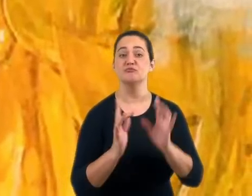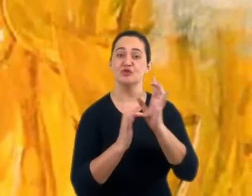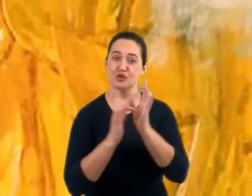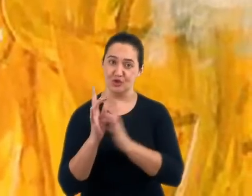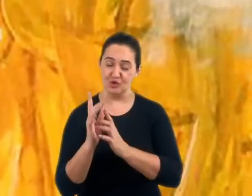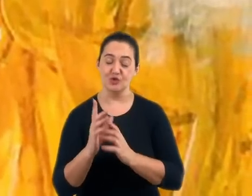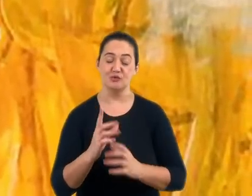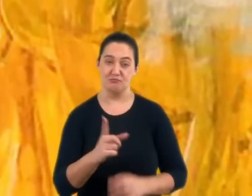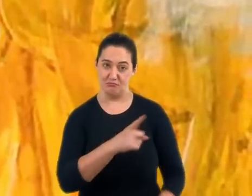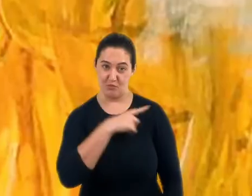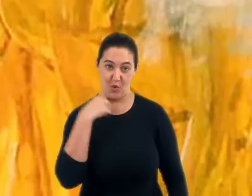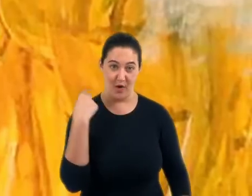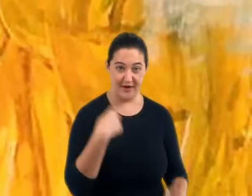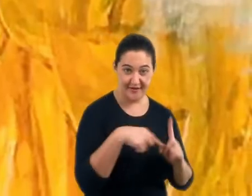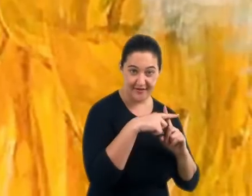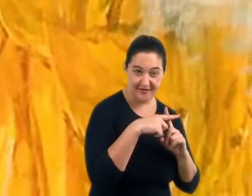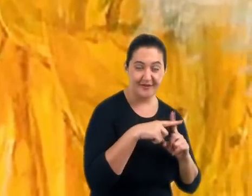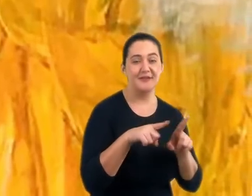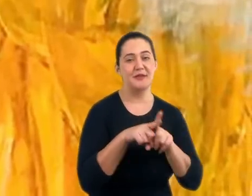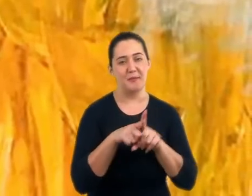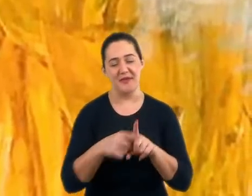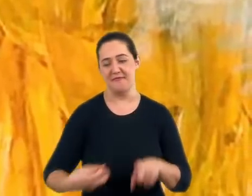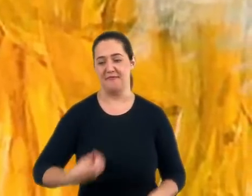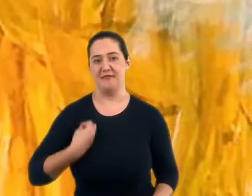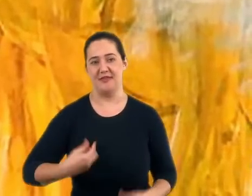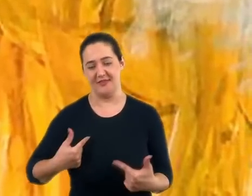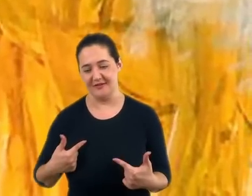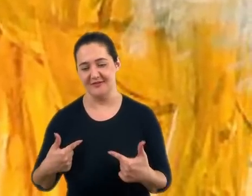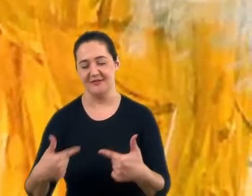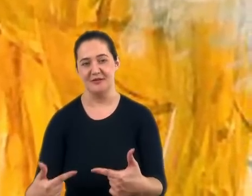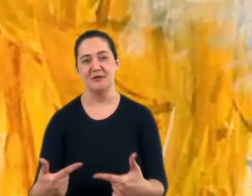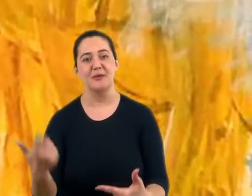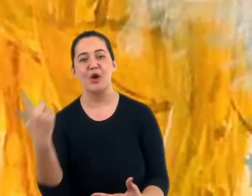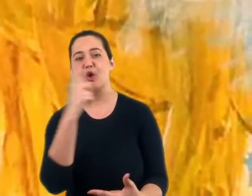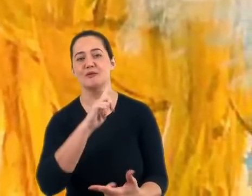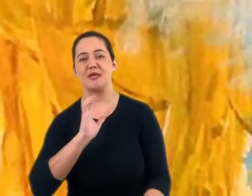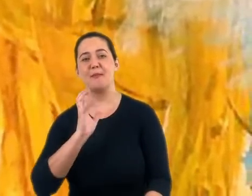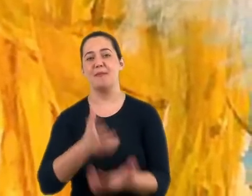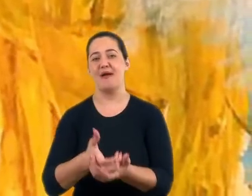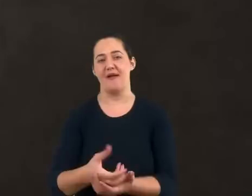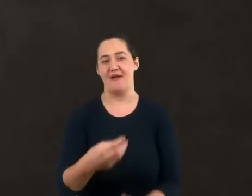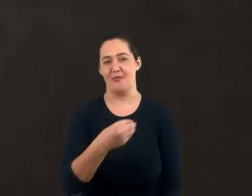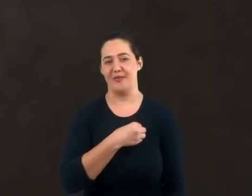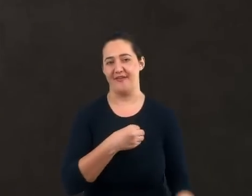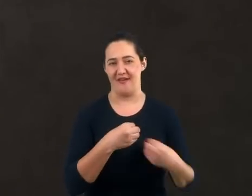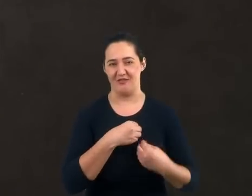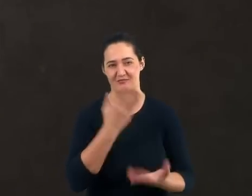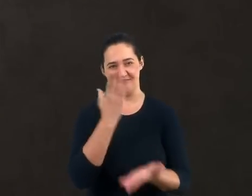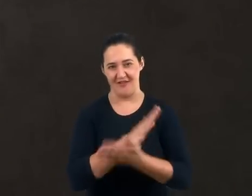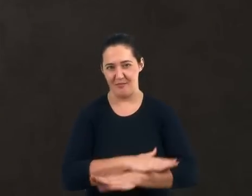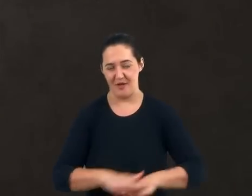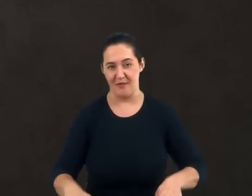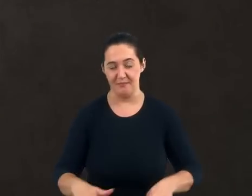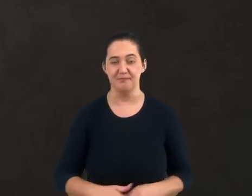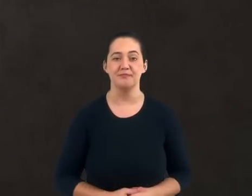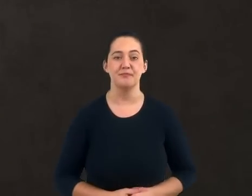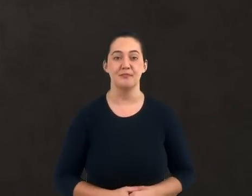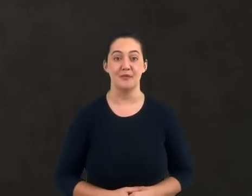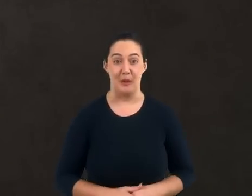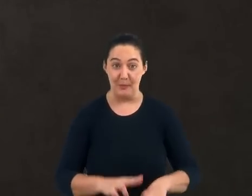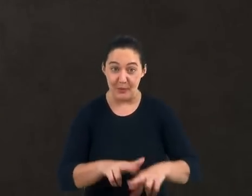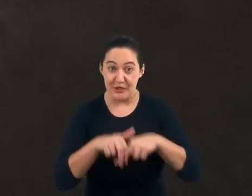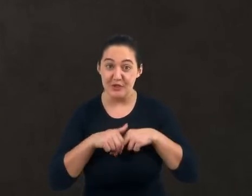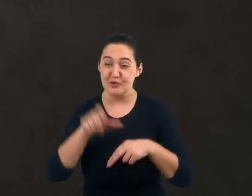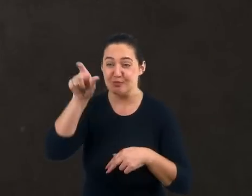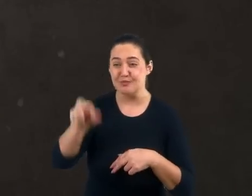Jesus oferece sua vida e morte para pagar o preço por nosso pecado. Portanto, ele é capaz de